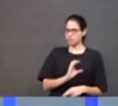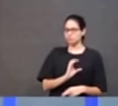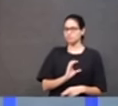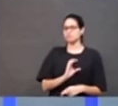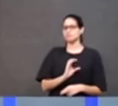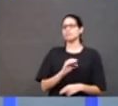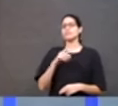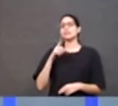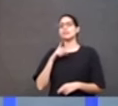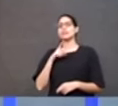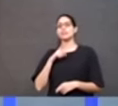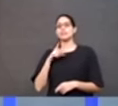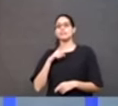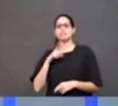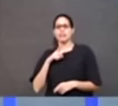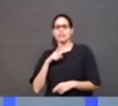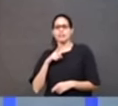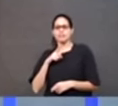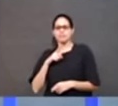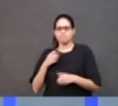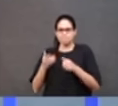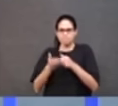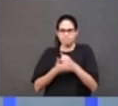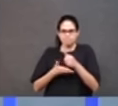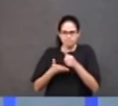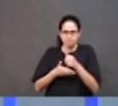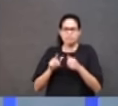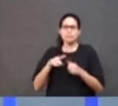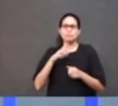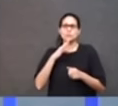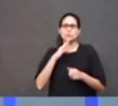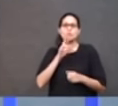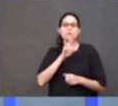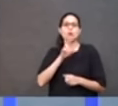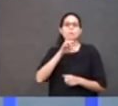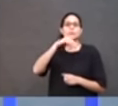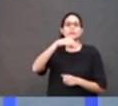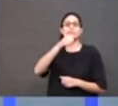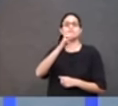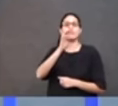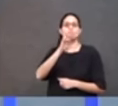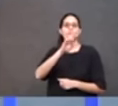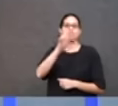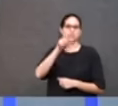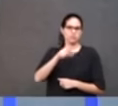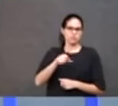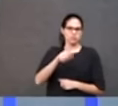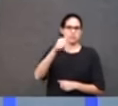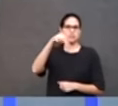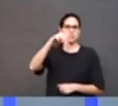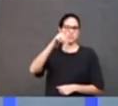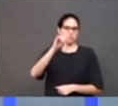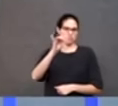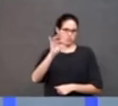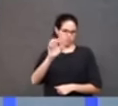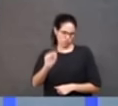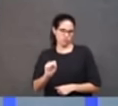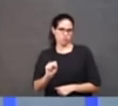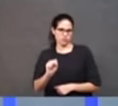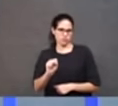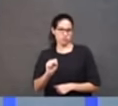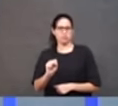uma matriz que é conhecida como matriz Andifes. E essa matriz, geralmente, ela é construída com